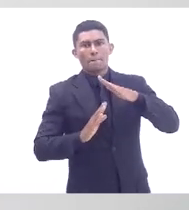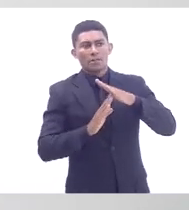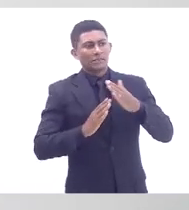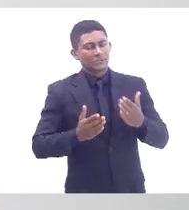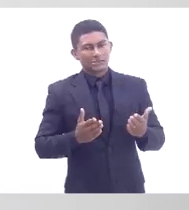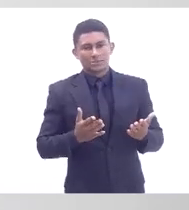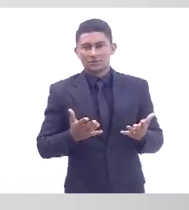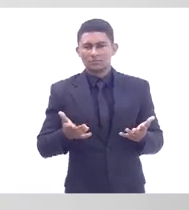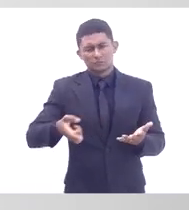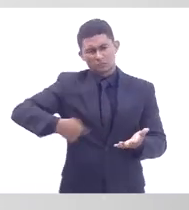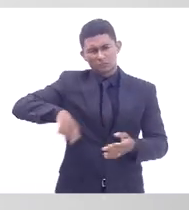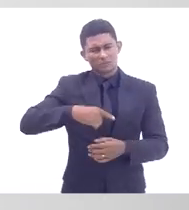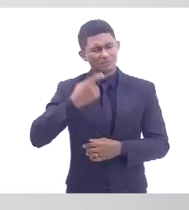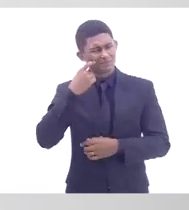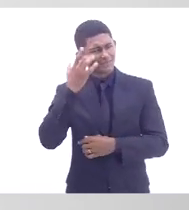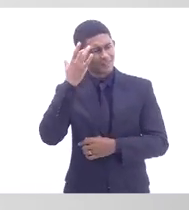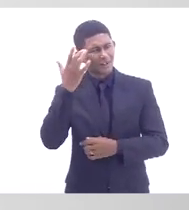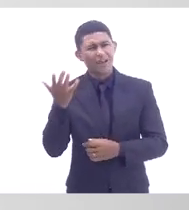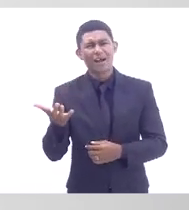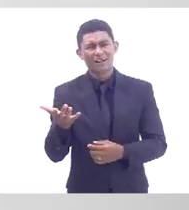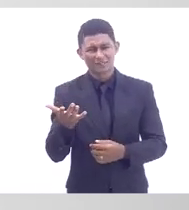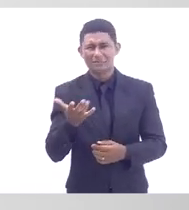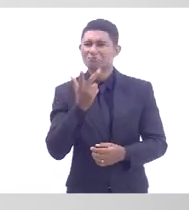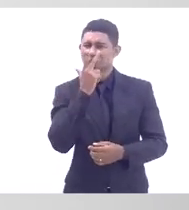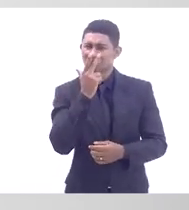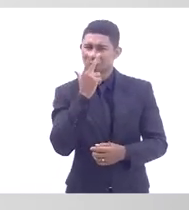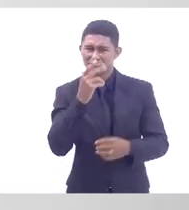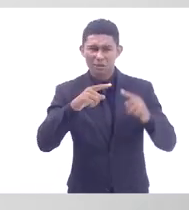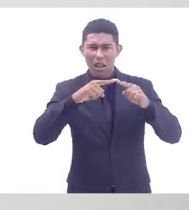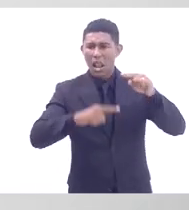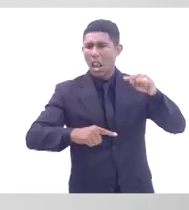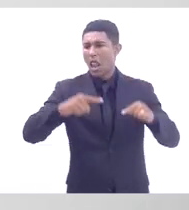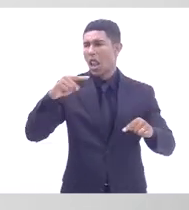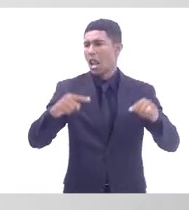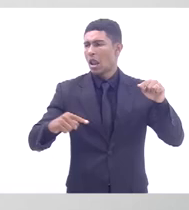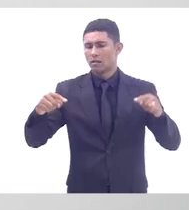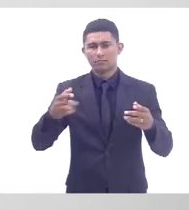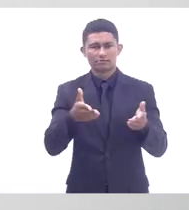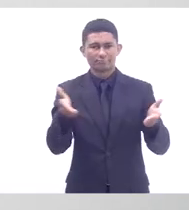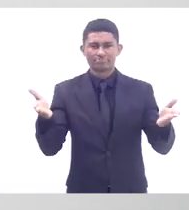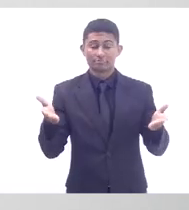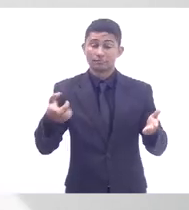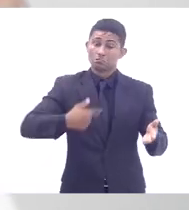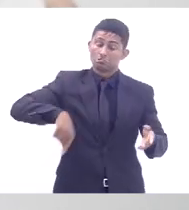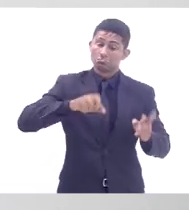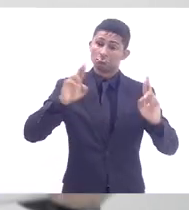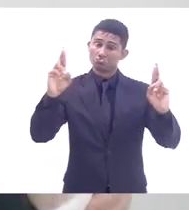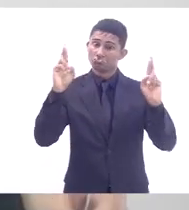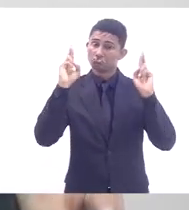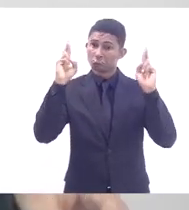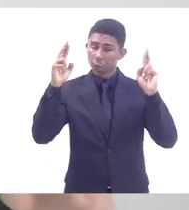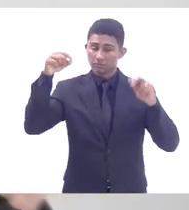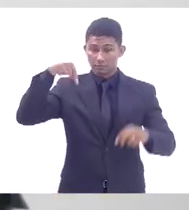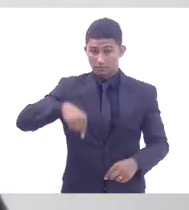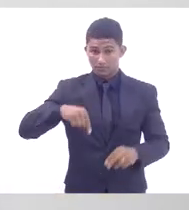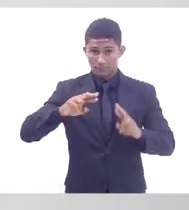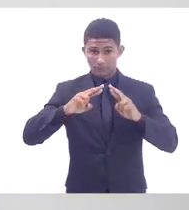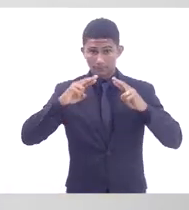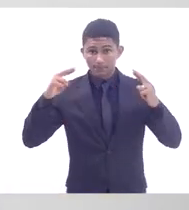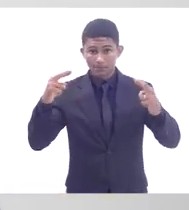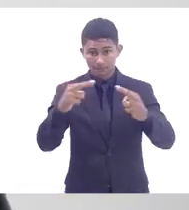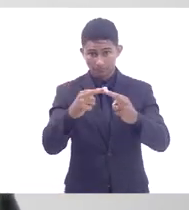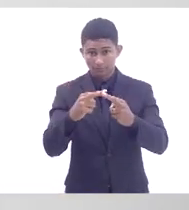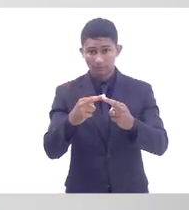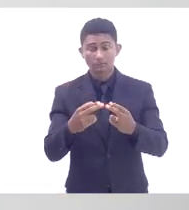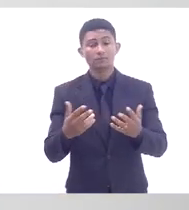nossa avaliação acaba criando esse contexto de desigualdades então é Esperamos que com essa audiência de hoje a gente consiga